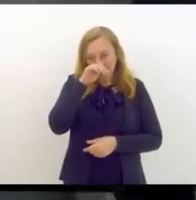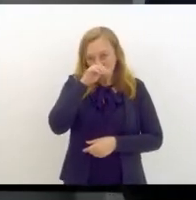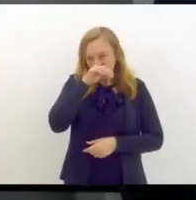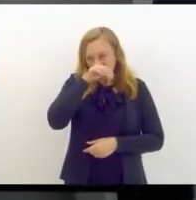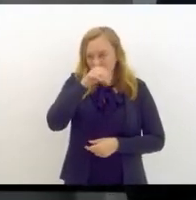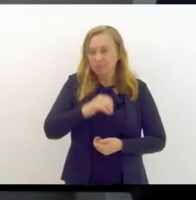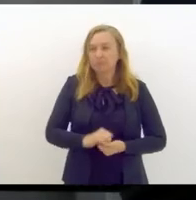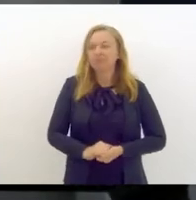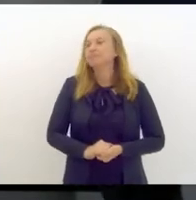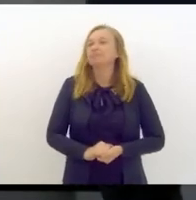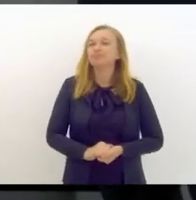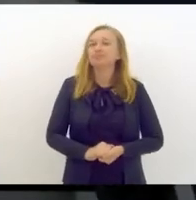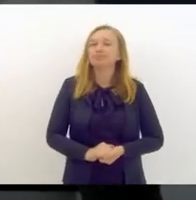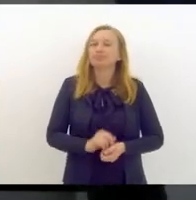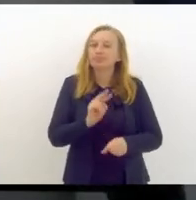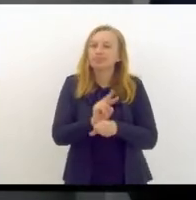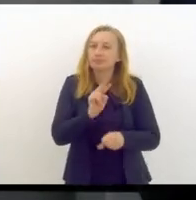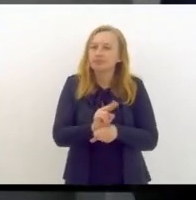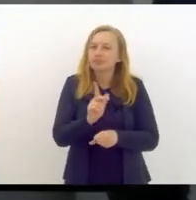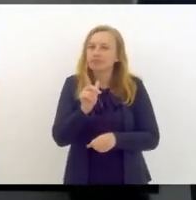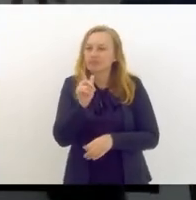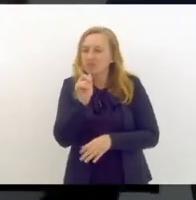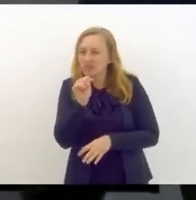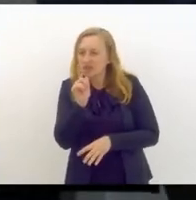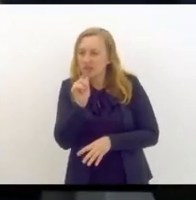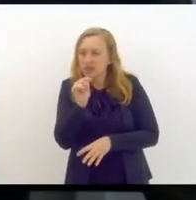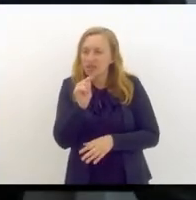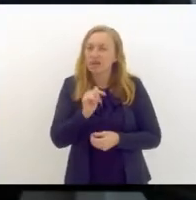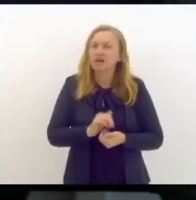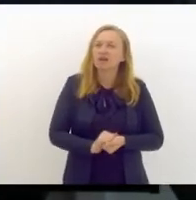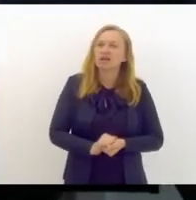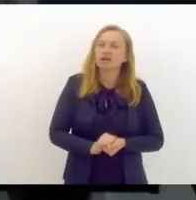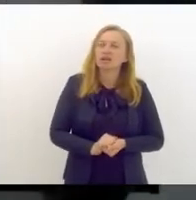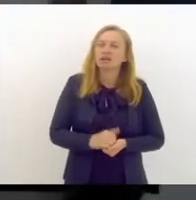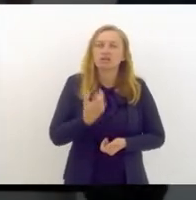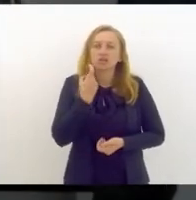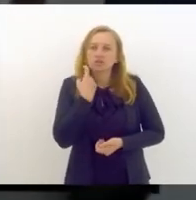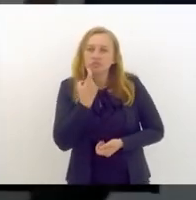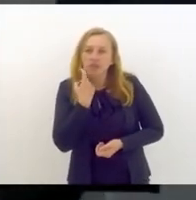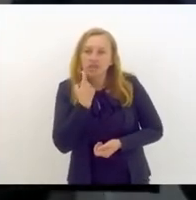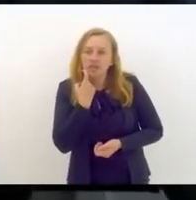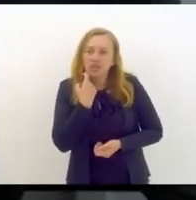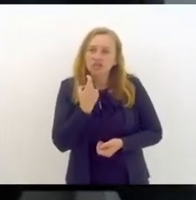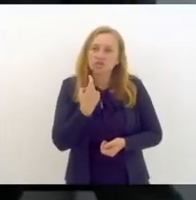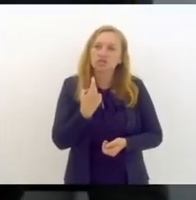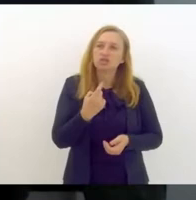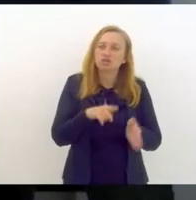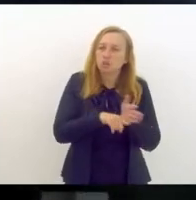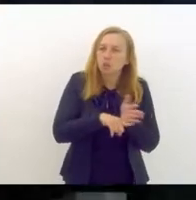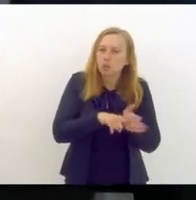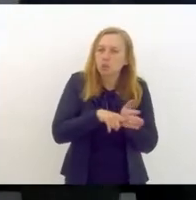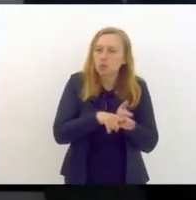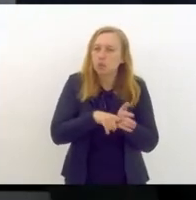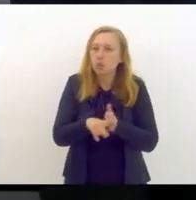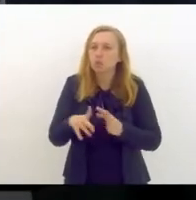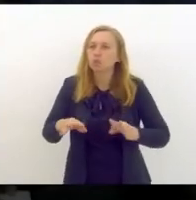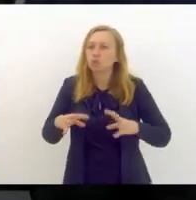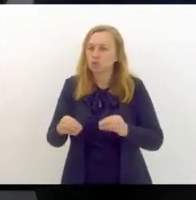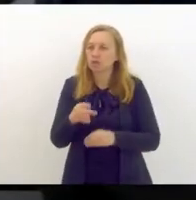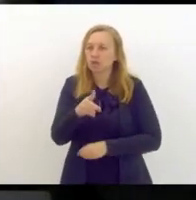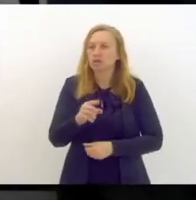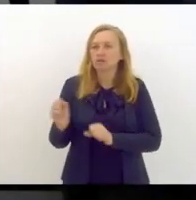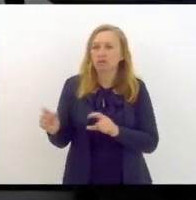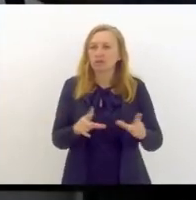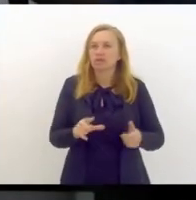pega, ó. Faz monitoramento de água, faz biometria de peixe, faz coleta de sedimento, está lá, ó, dentro do Rio Paraíba do Sul. Pode